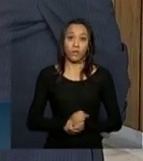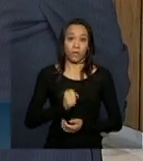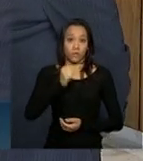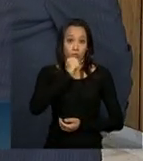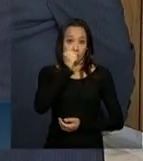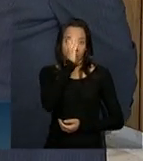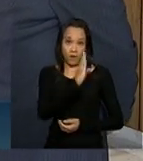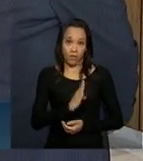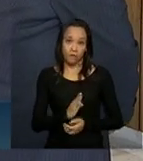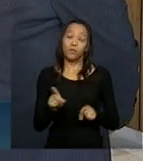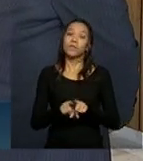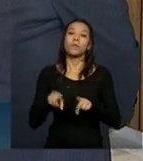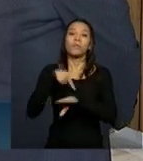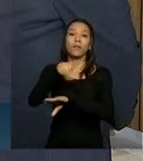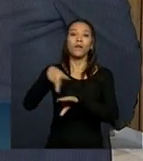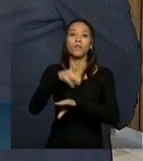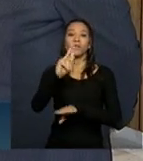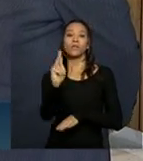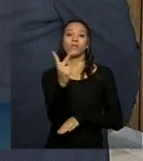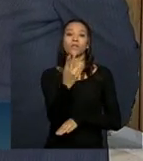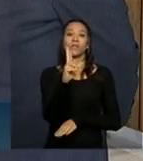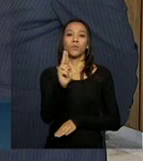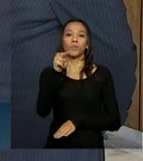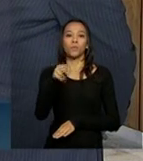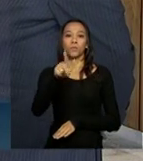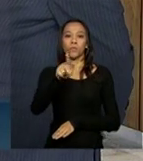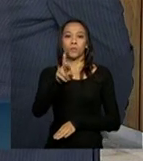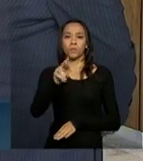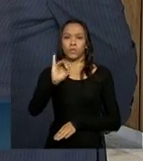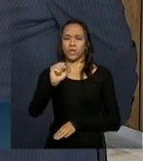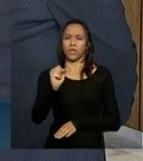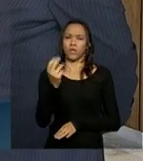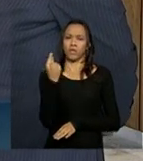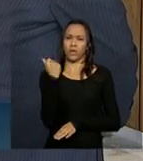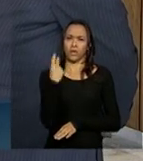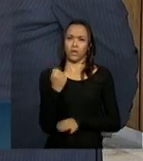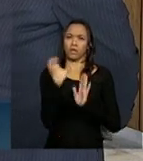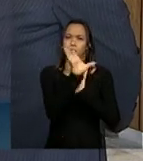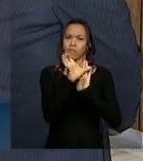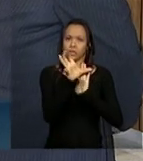Brasil e Hungria têm relações desde o fim do século XIX.